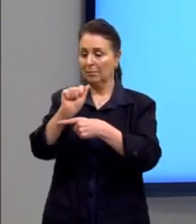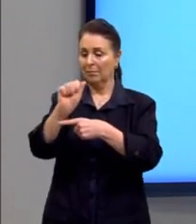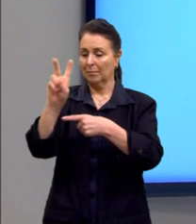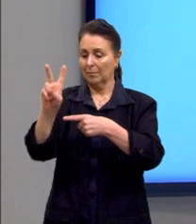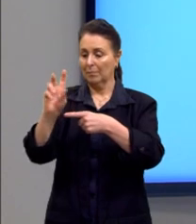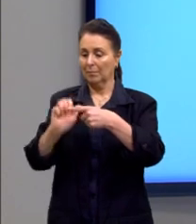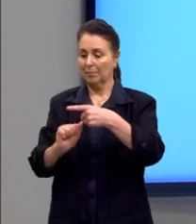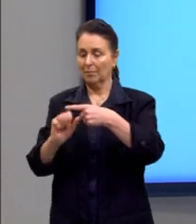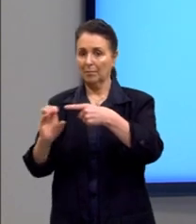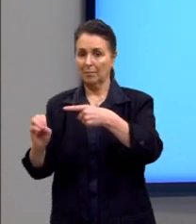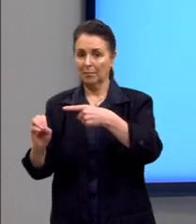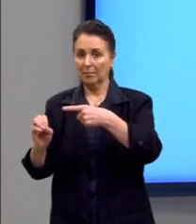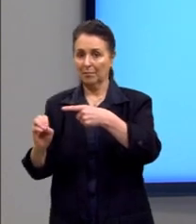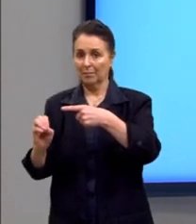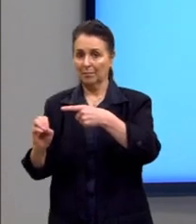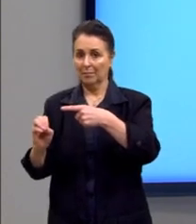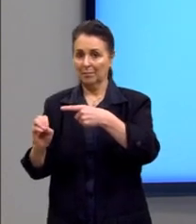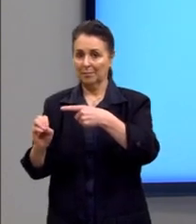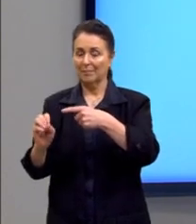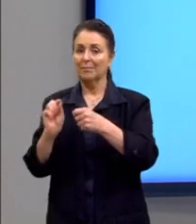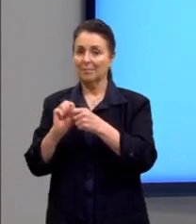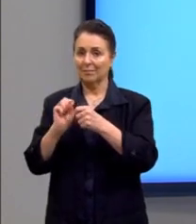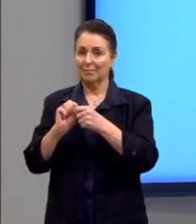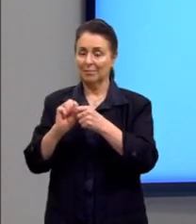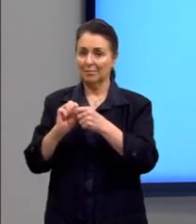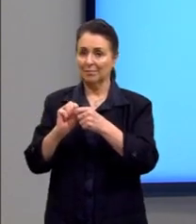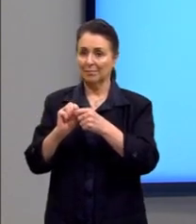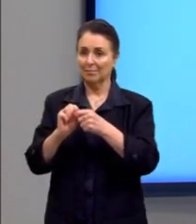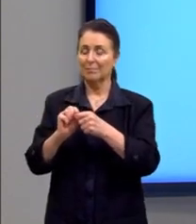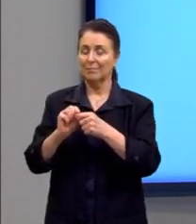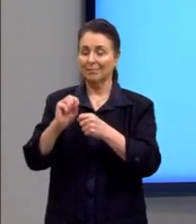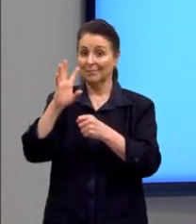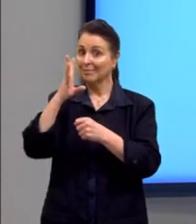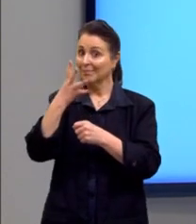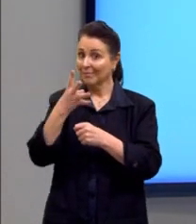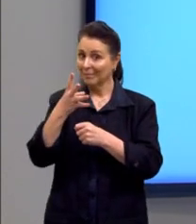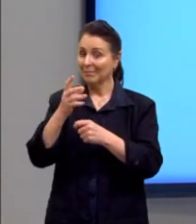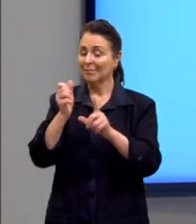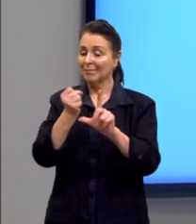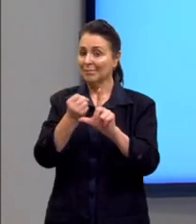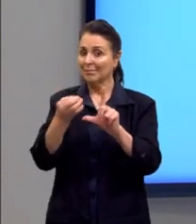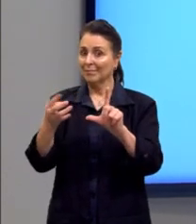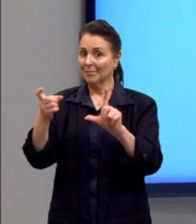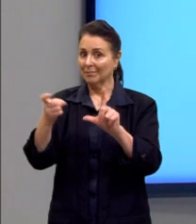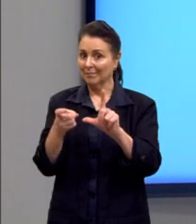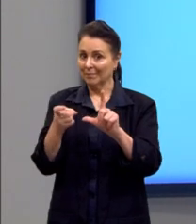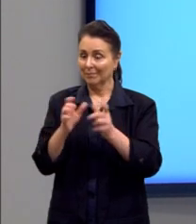tá então nós seremos esse formato também somente resolvendo logaritmo